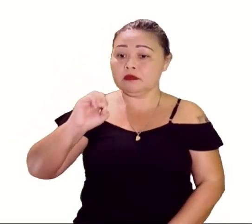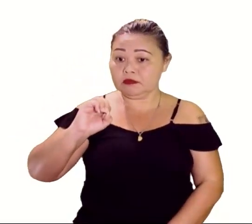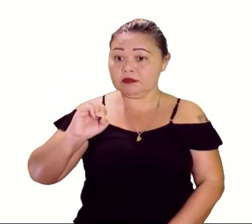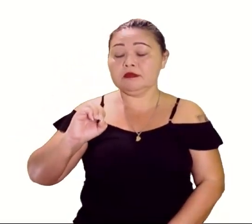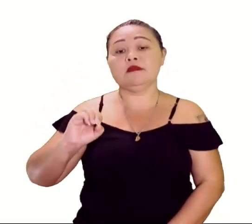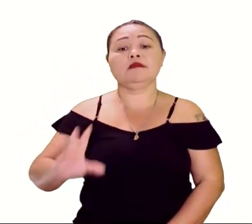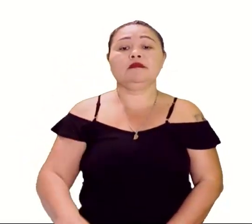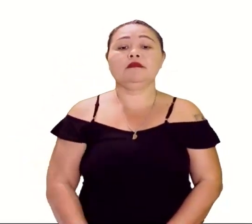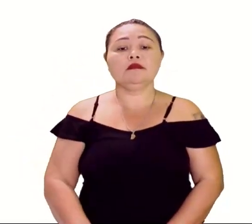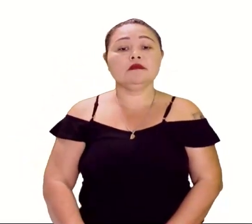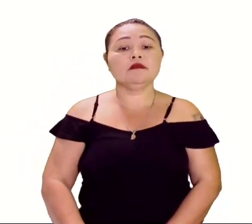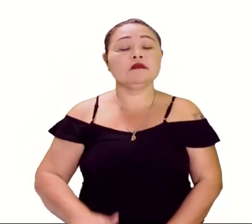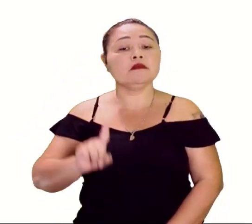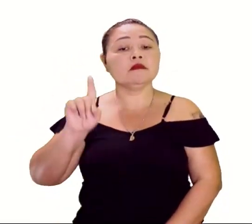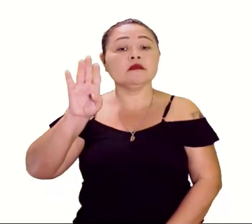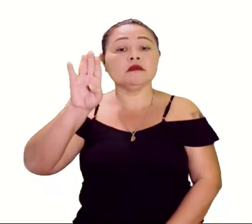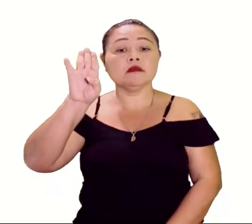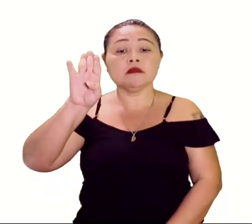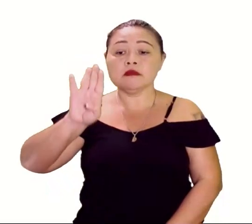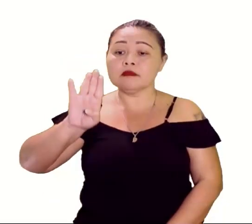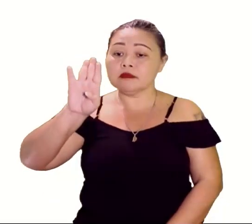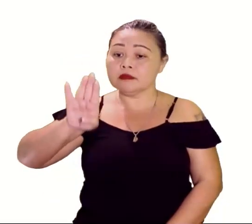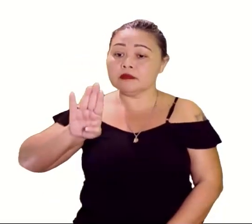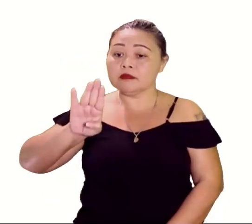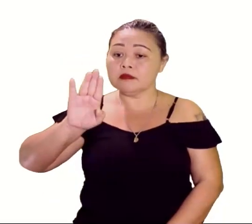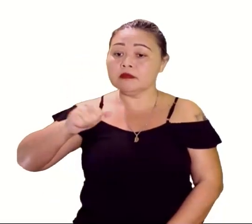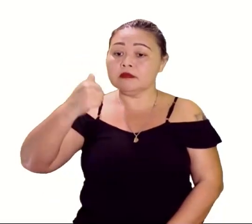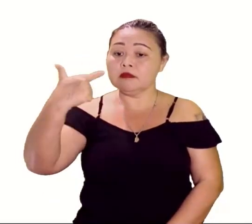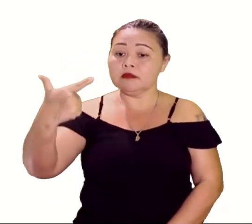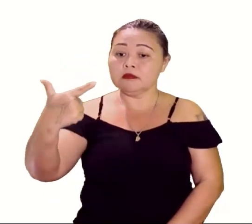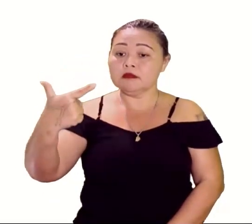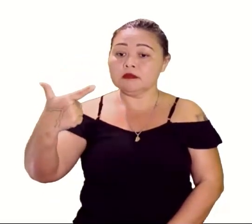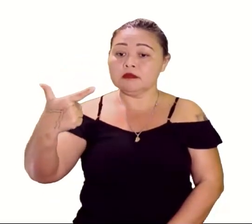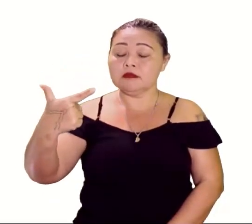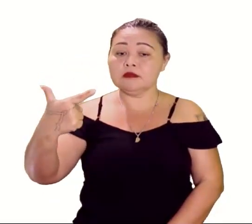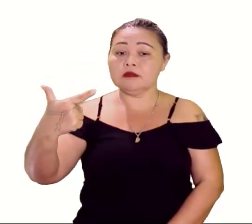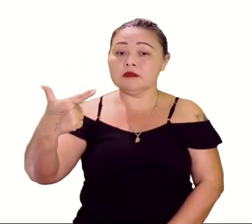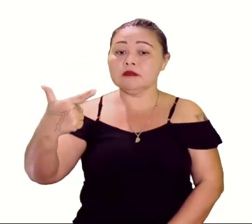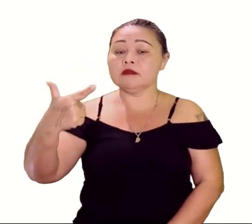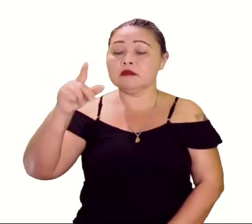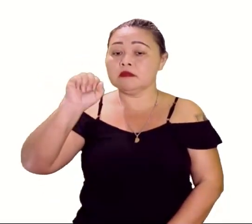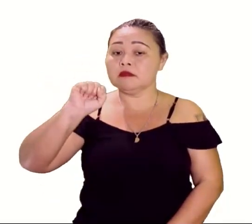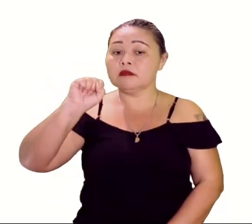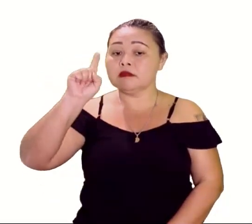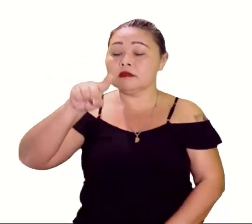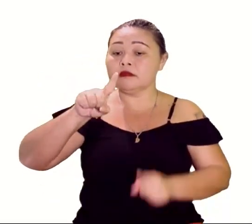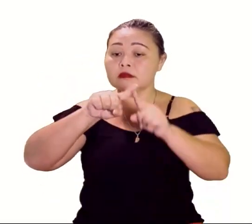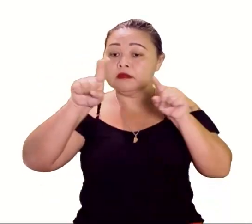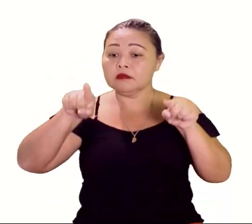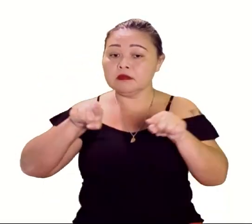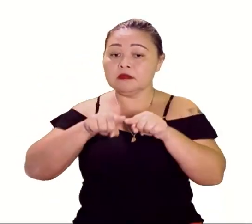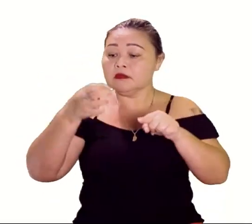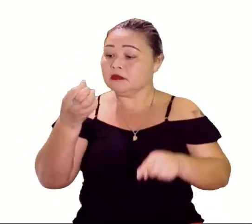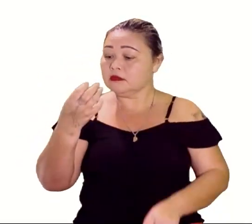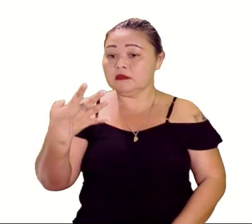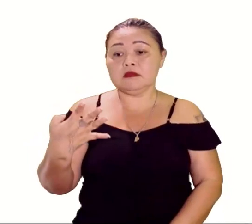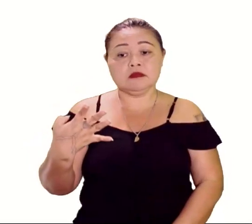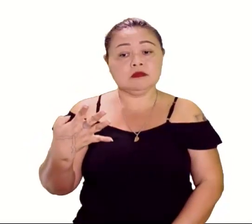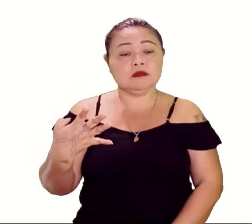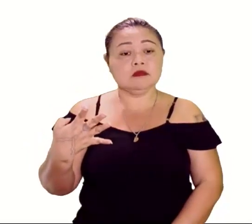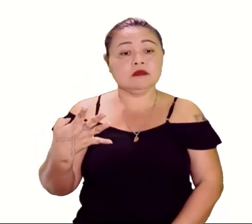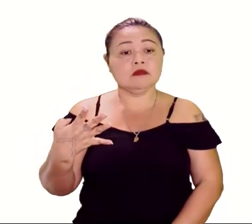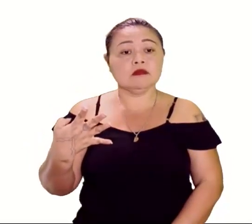resultado é 0. Então, o meu delta é só elevar o meu B ao quadrado. Ou seja, o meu delta é